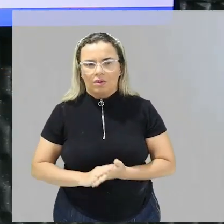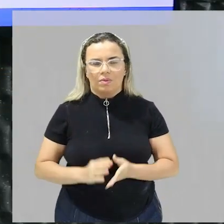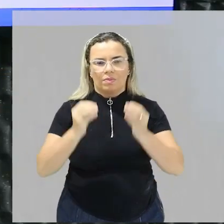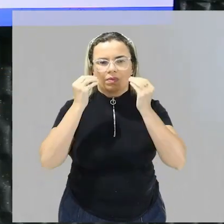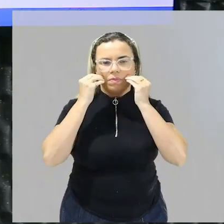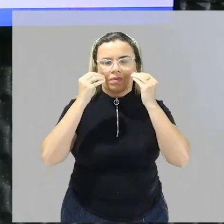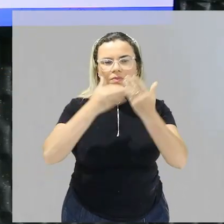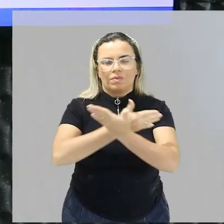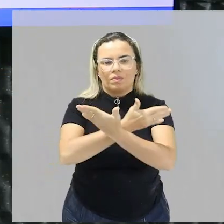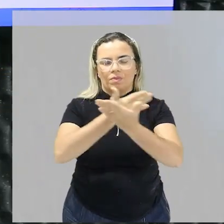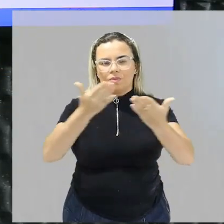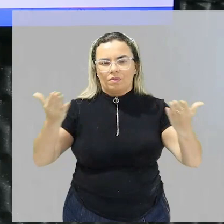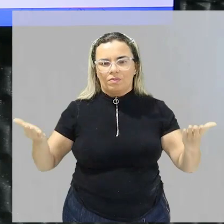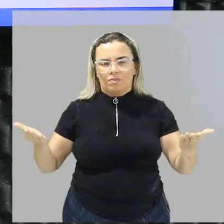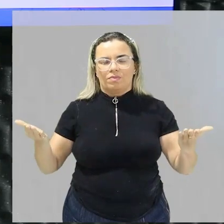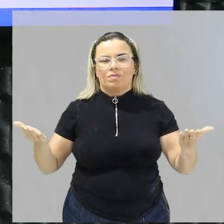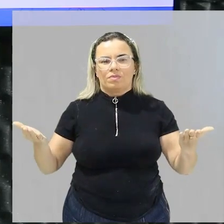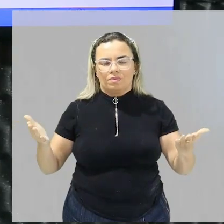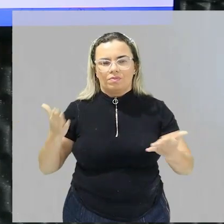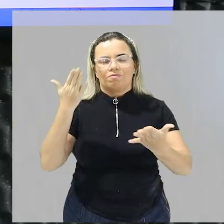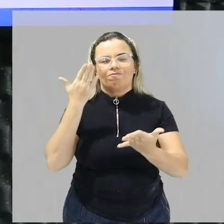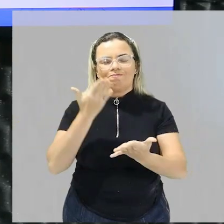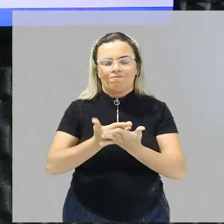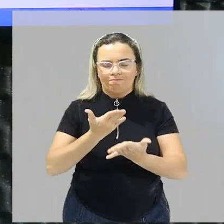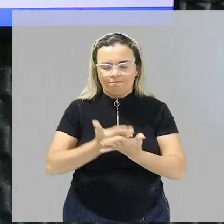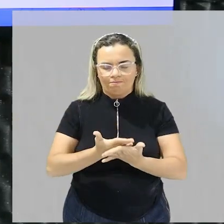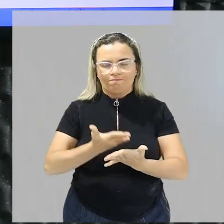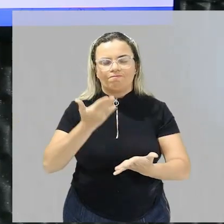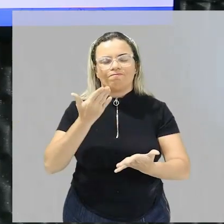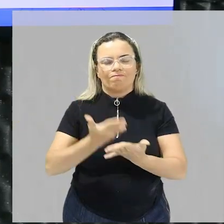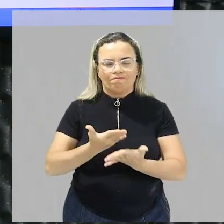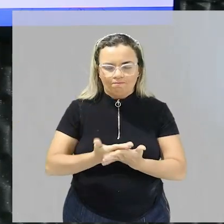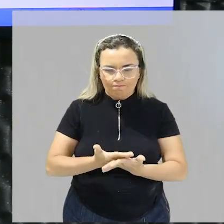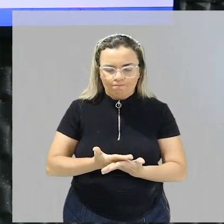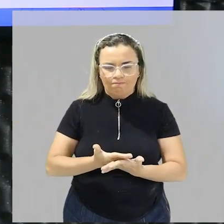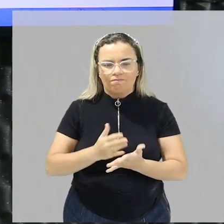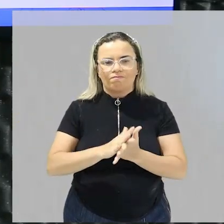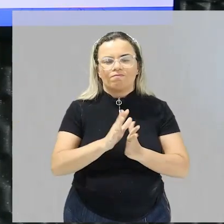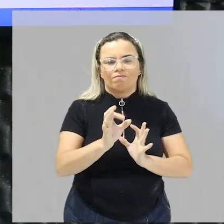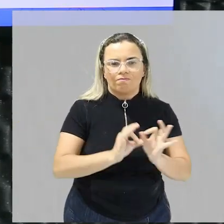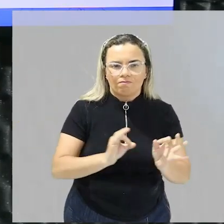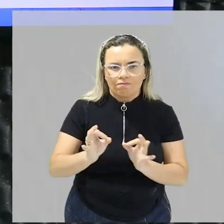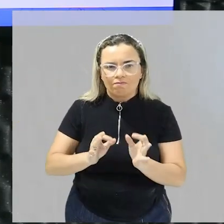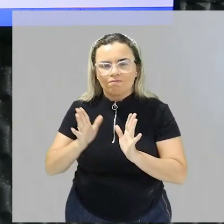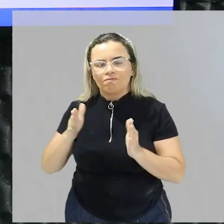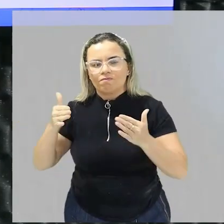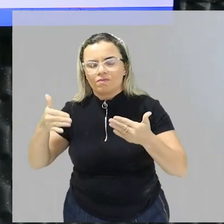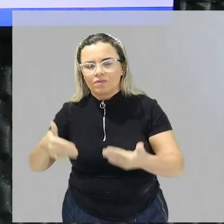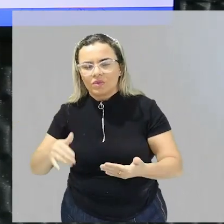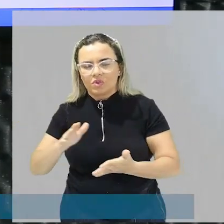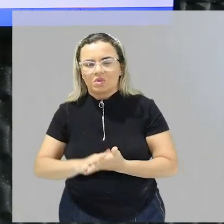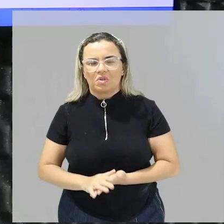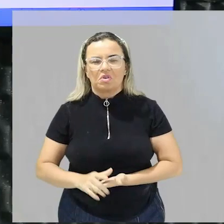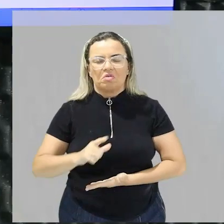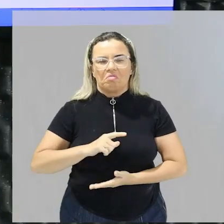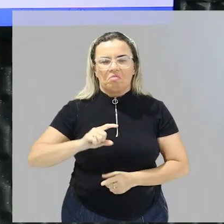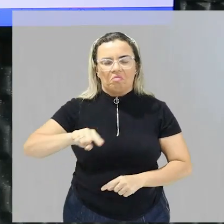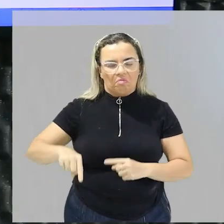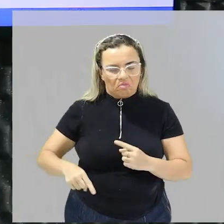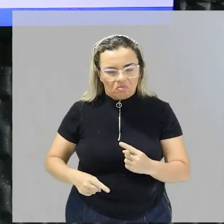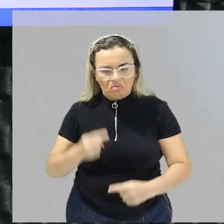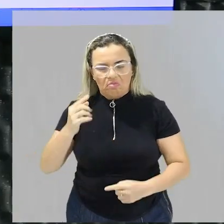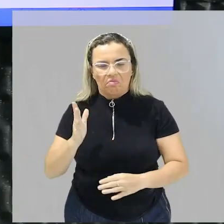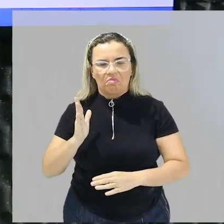beijão para vocês e, gente, estuda. Estuda bastante, te prepara, te dedica, porque eu tenho certeza que a tua aprovação